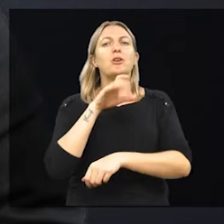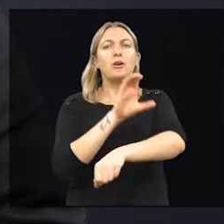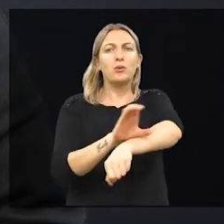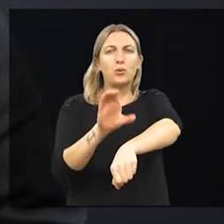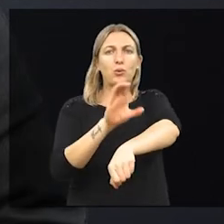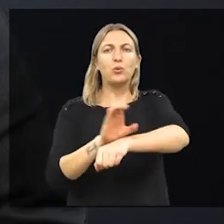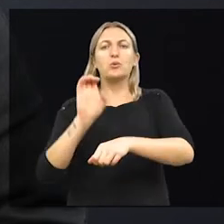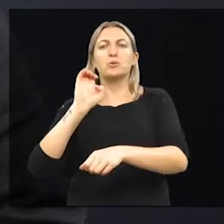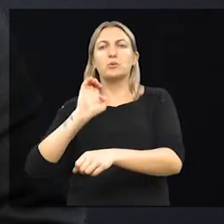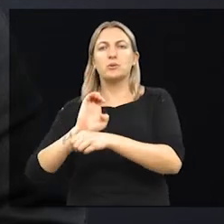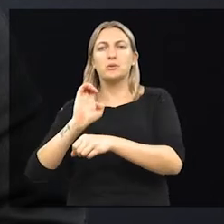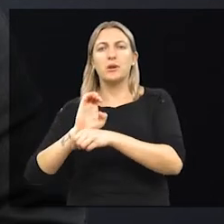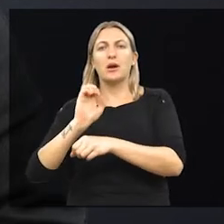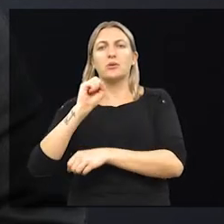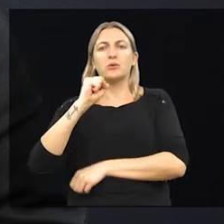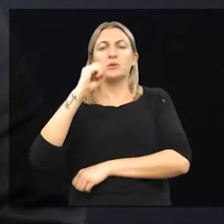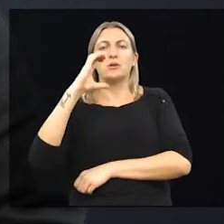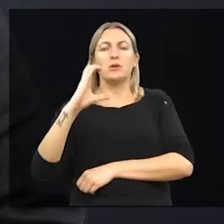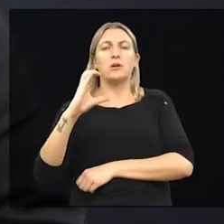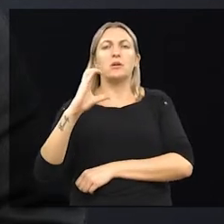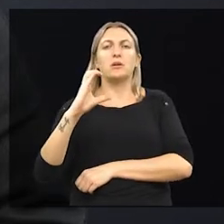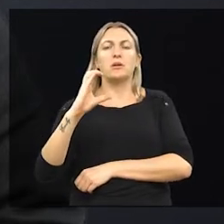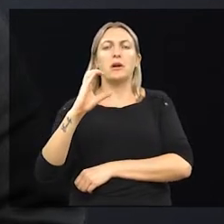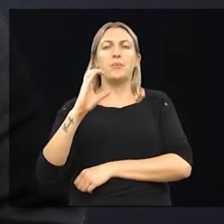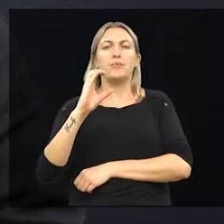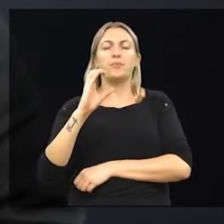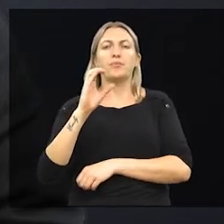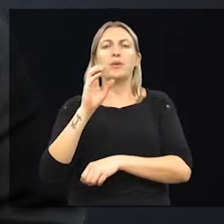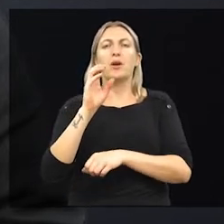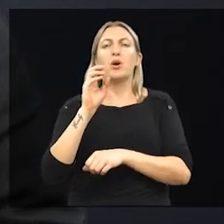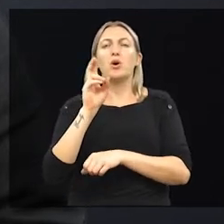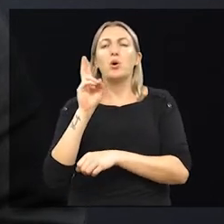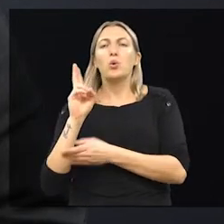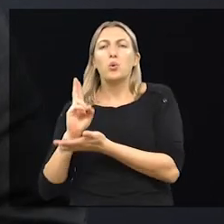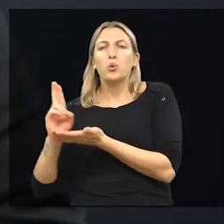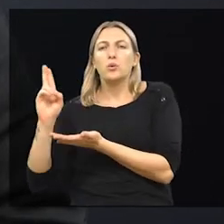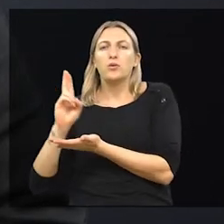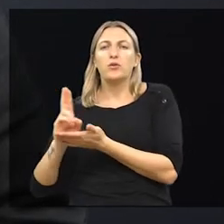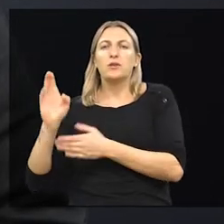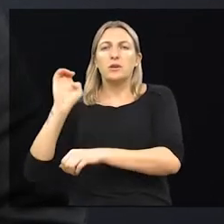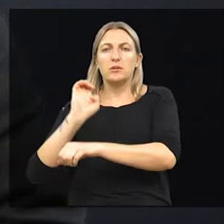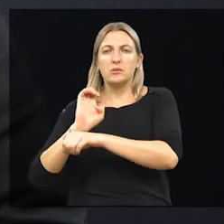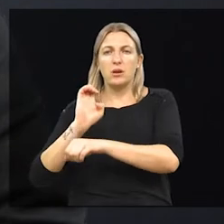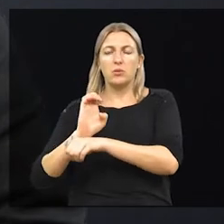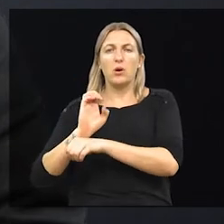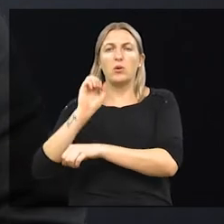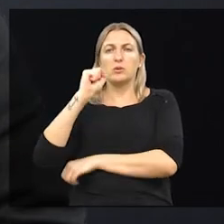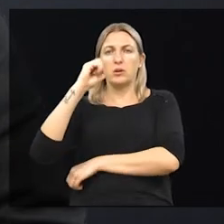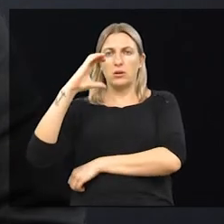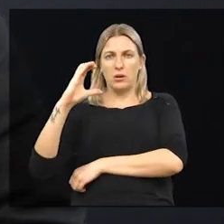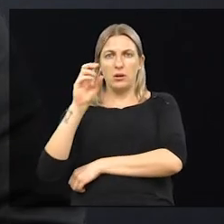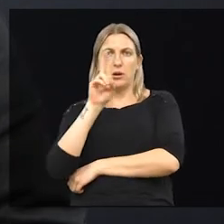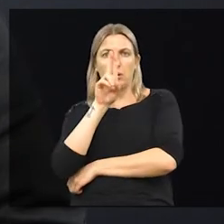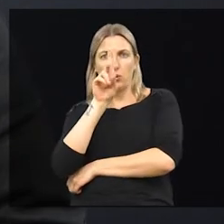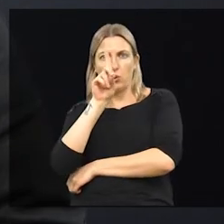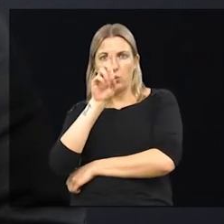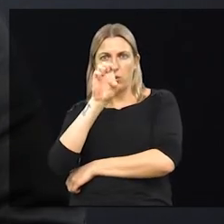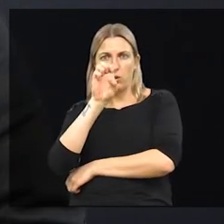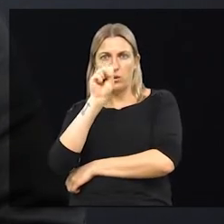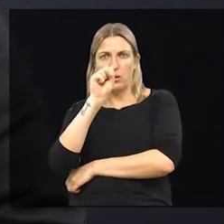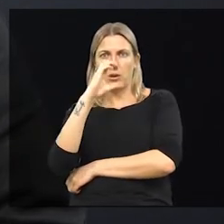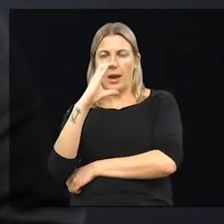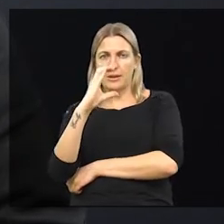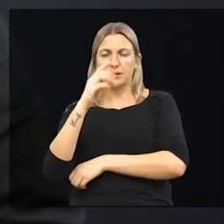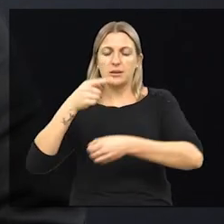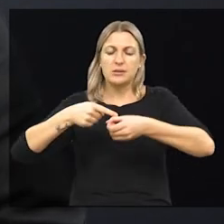médio já existe um curso no estado de santa catarina que era da universidade estadual de santa catarina udesc